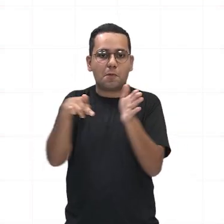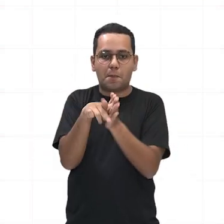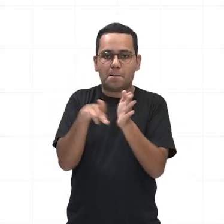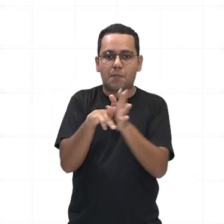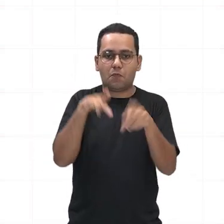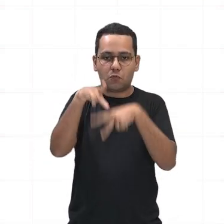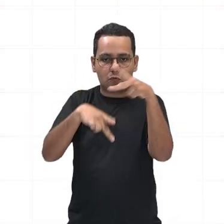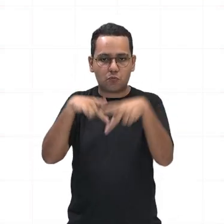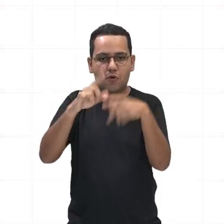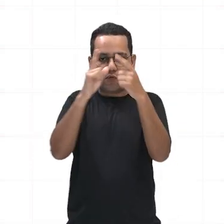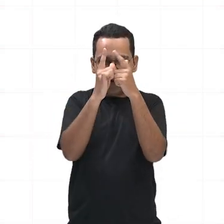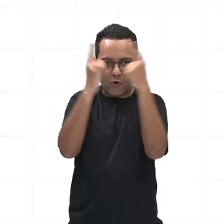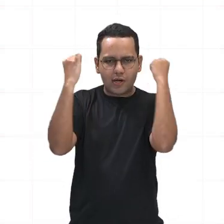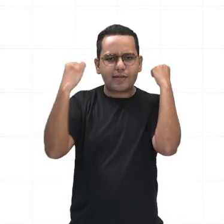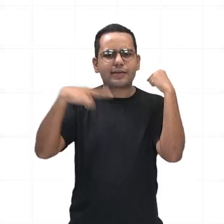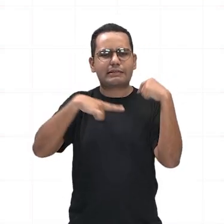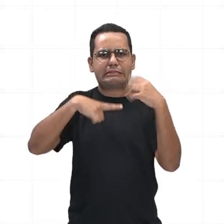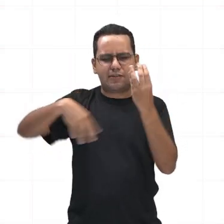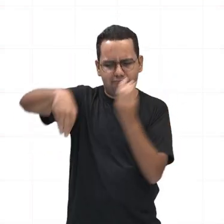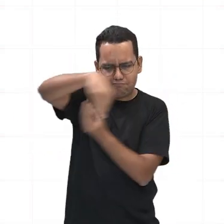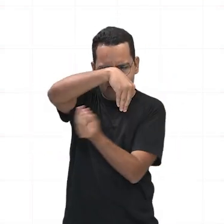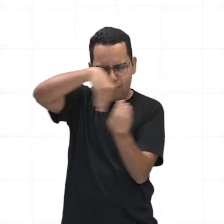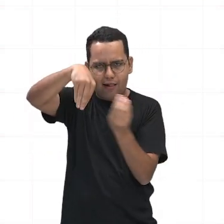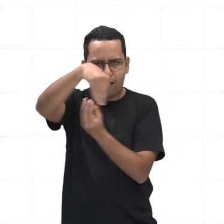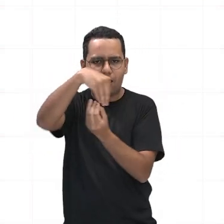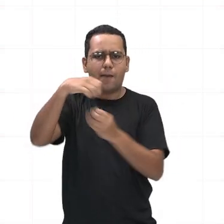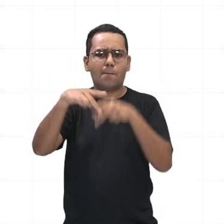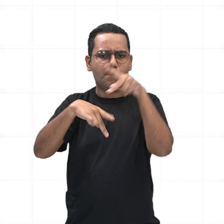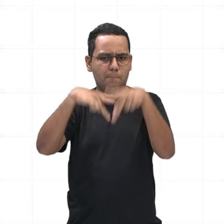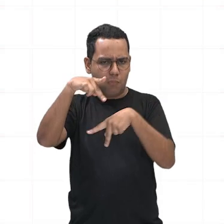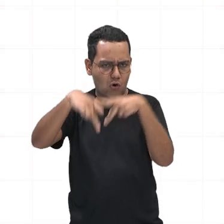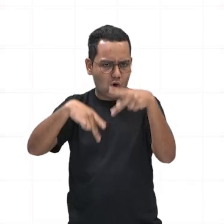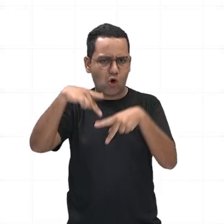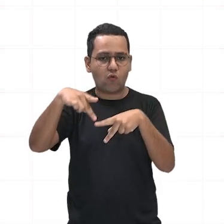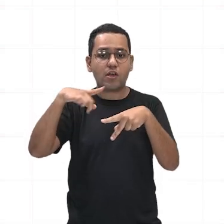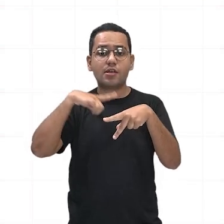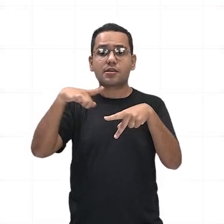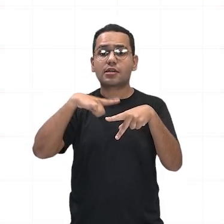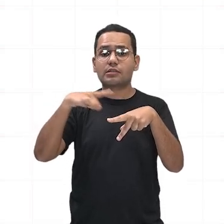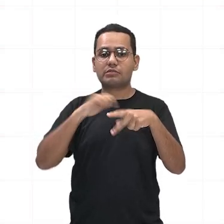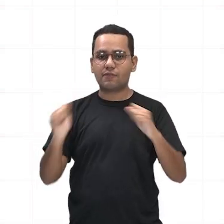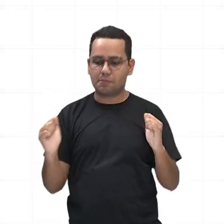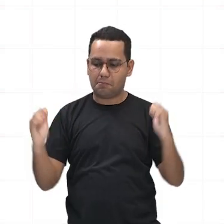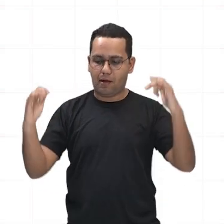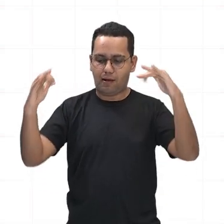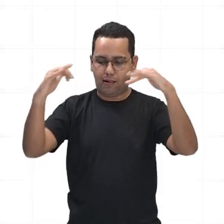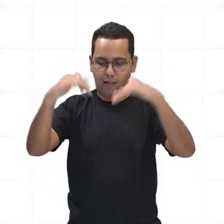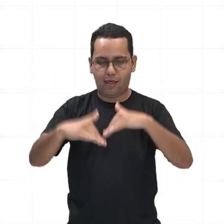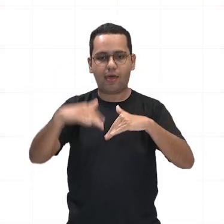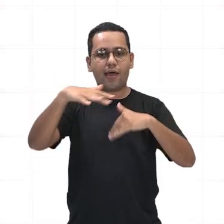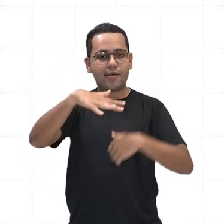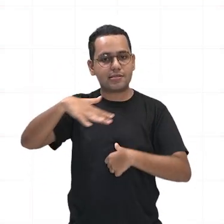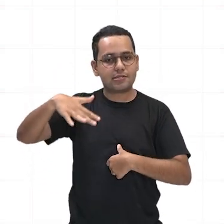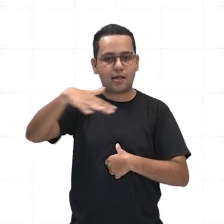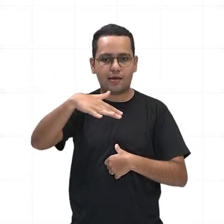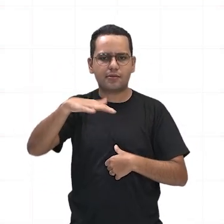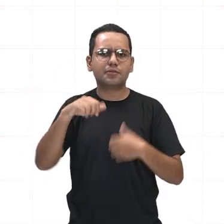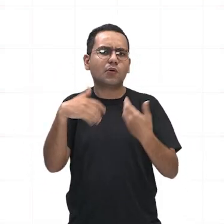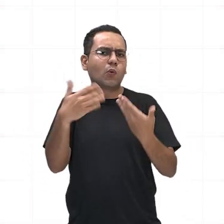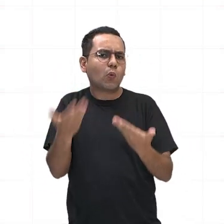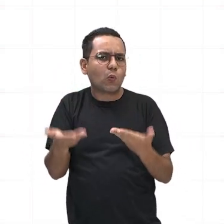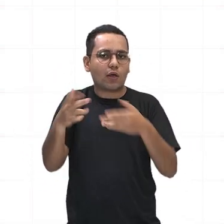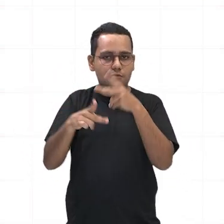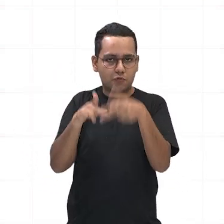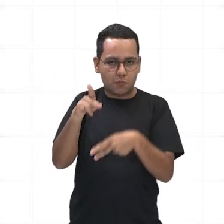pela miscigenação de diversos povos da antiguidade que invadiram, então, a região. E esses povos eram quem?